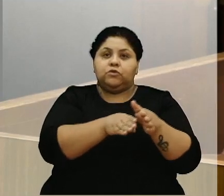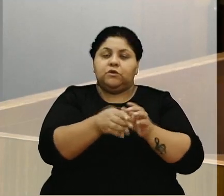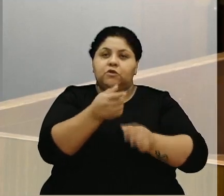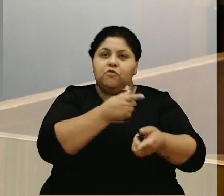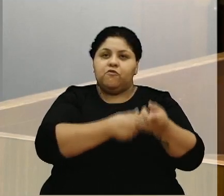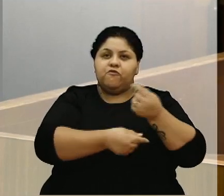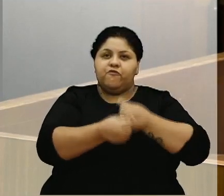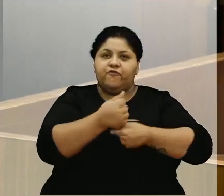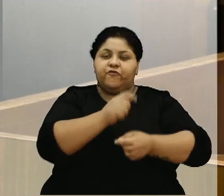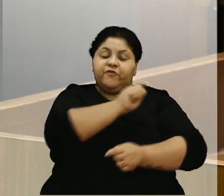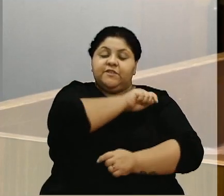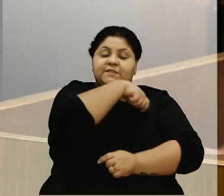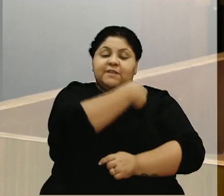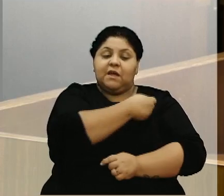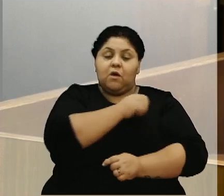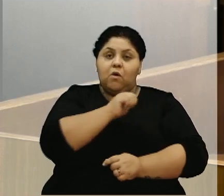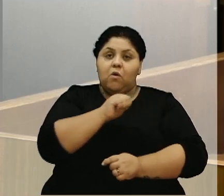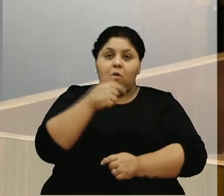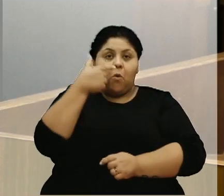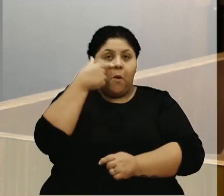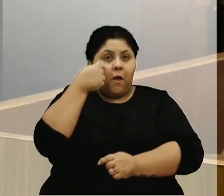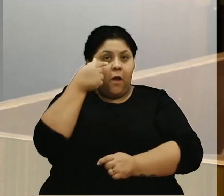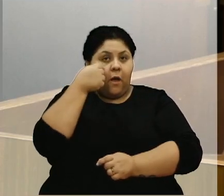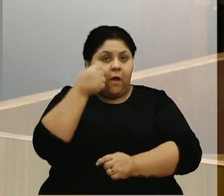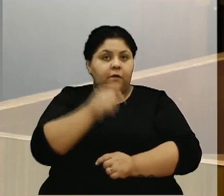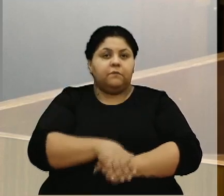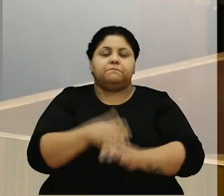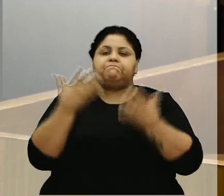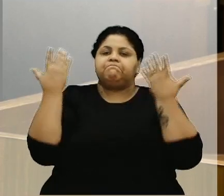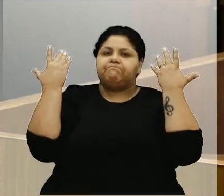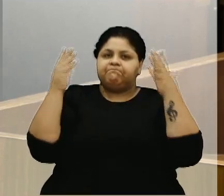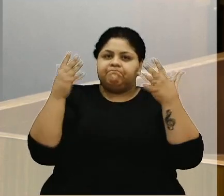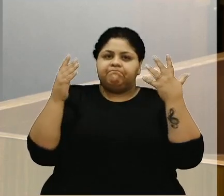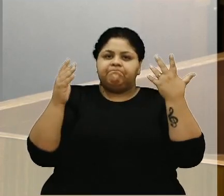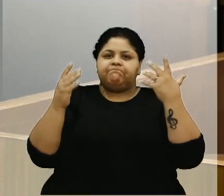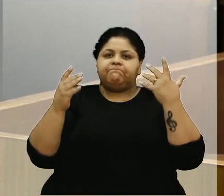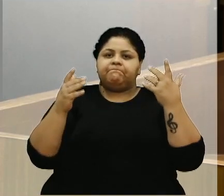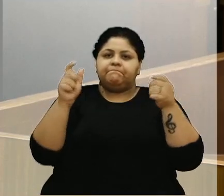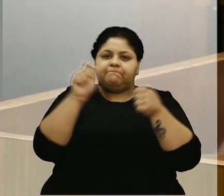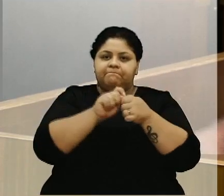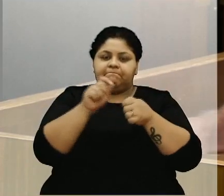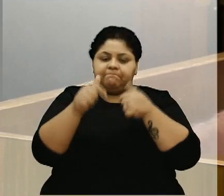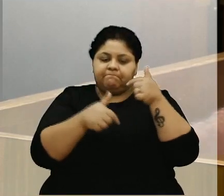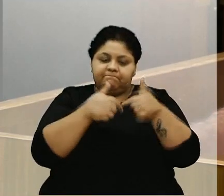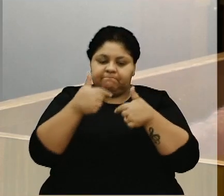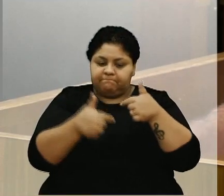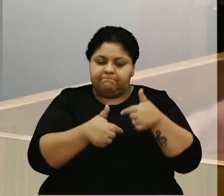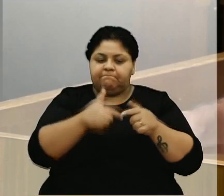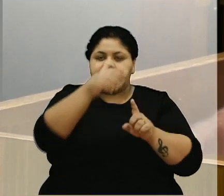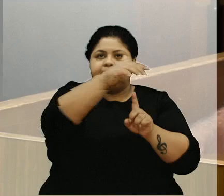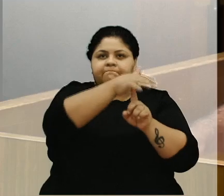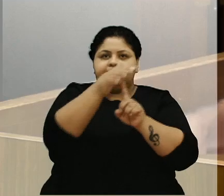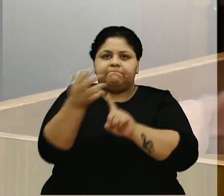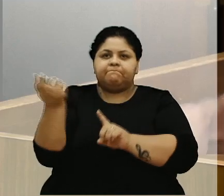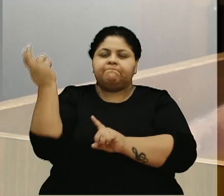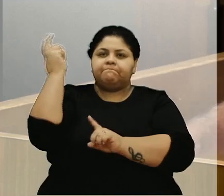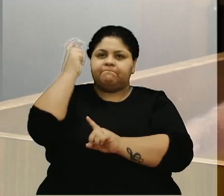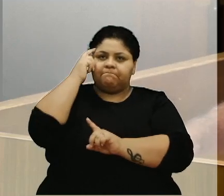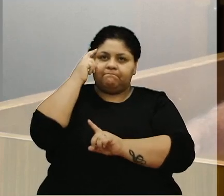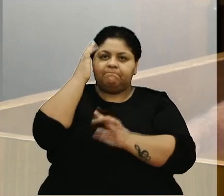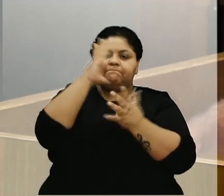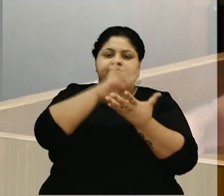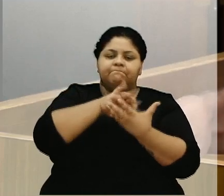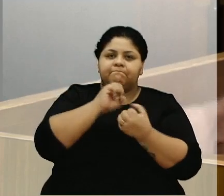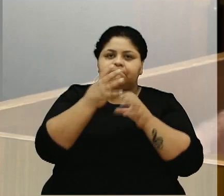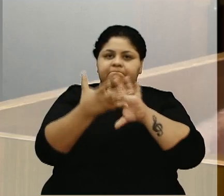Parabéns vocês desse departamento que estão realizando as feiras cultural, as feiras de